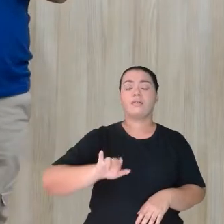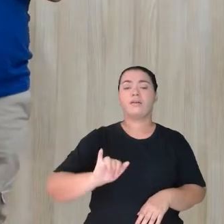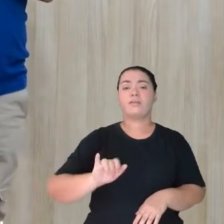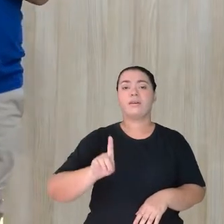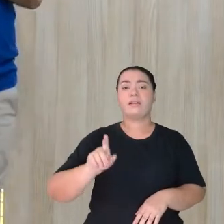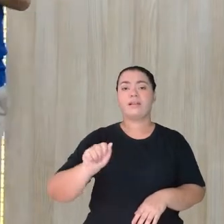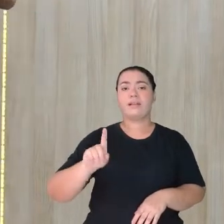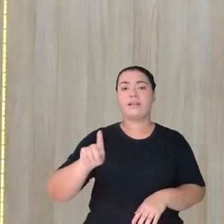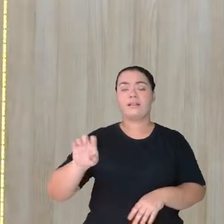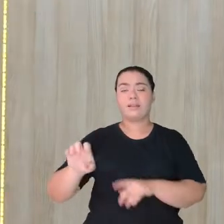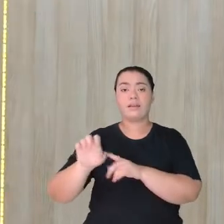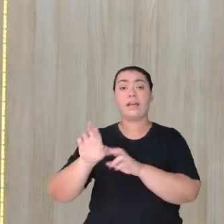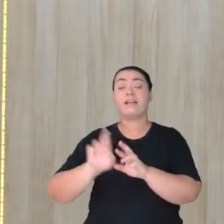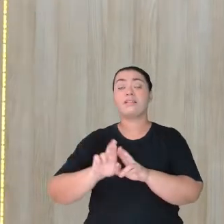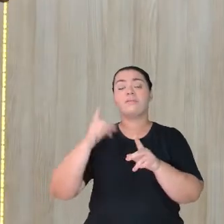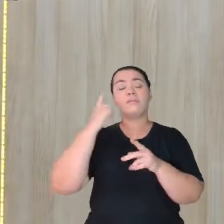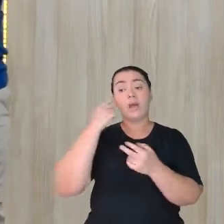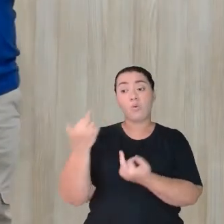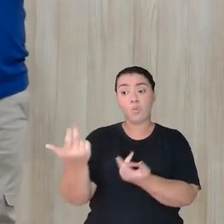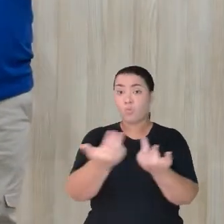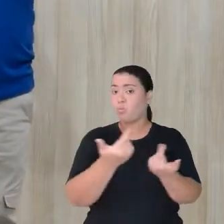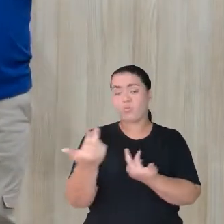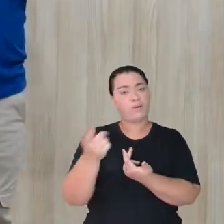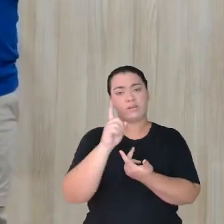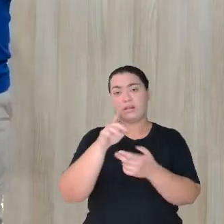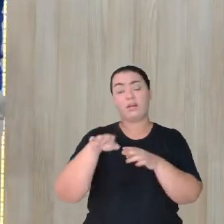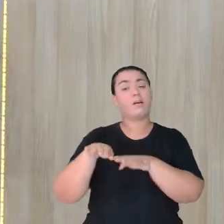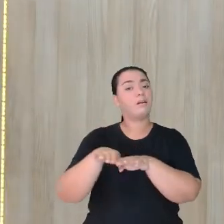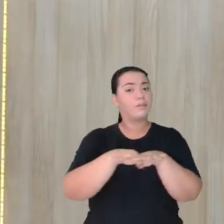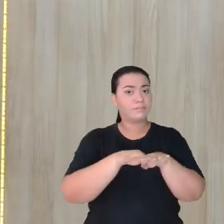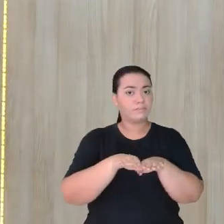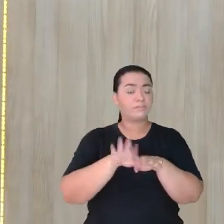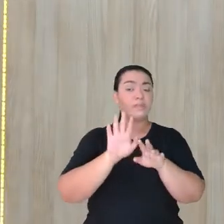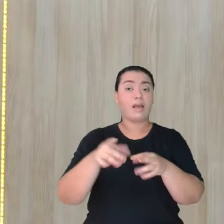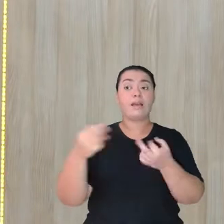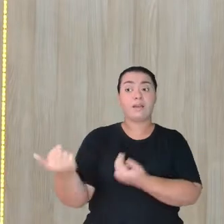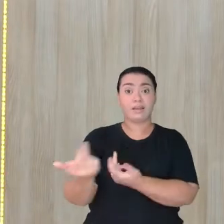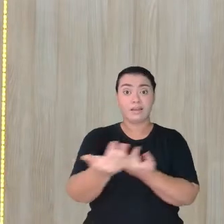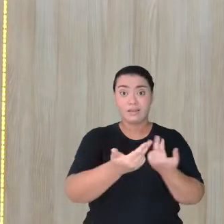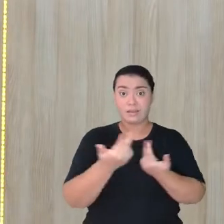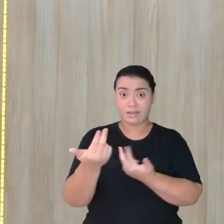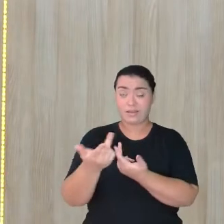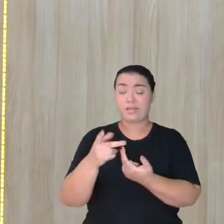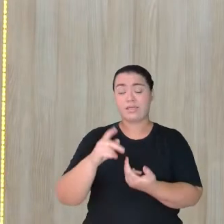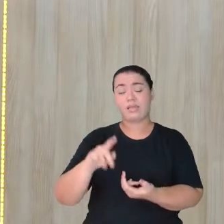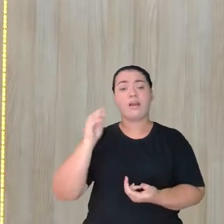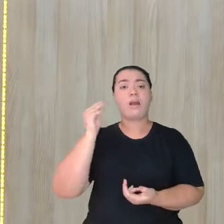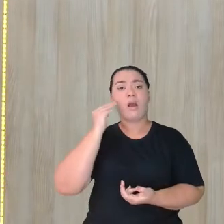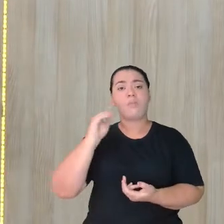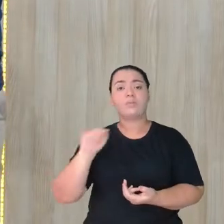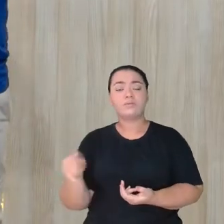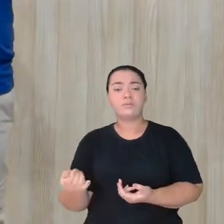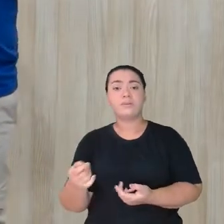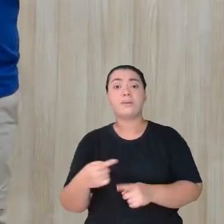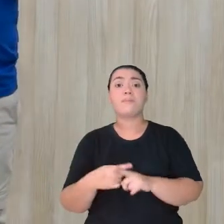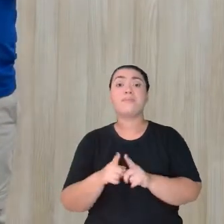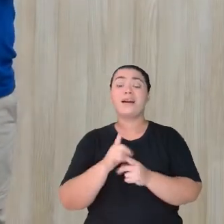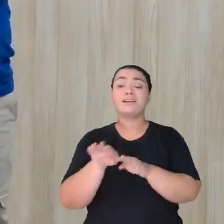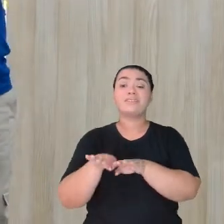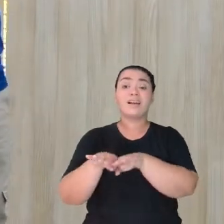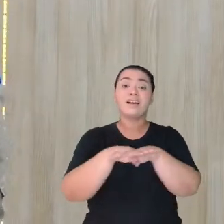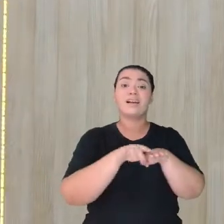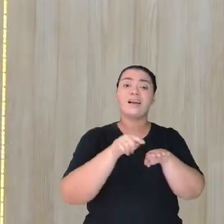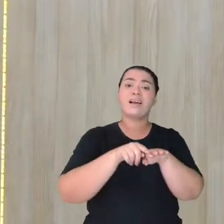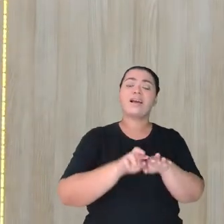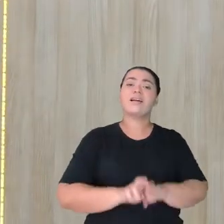de igualdade, certo? Então, você tem a igualdade de oportunidades, né? Mas a equidade ela está